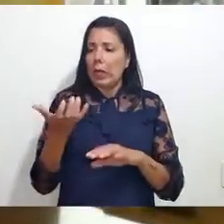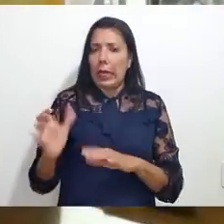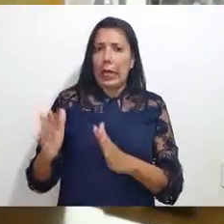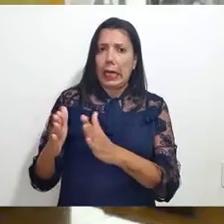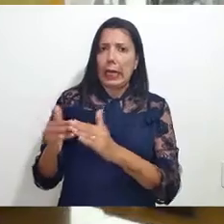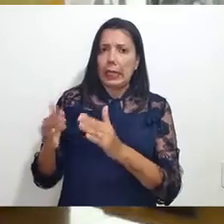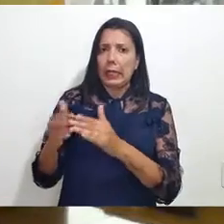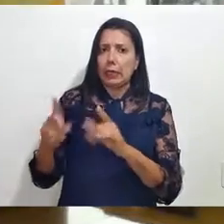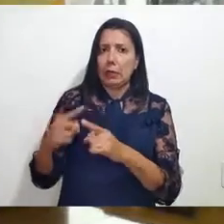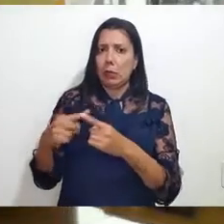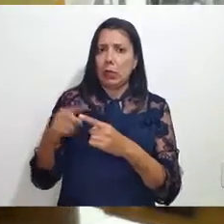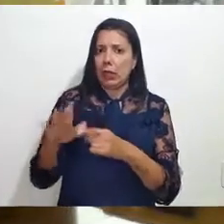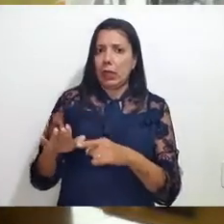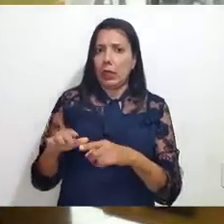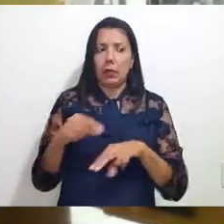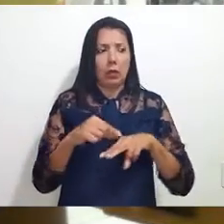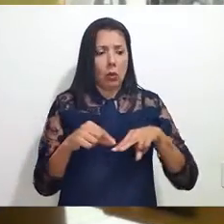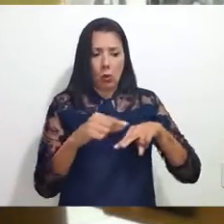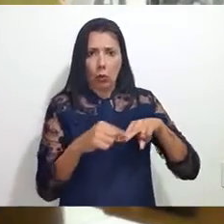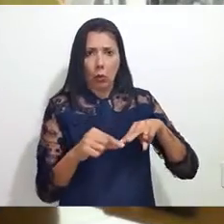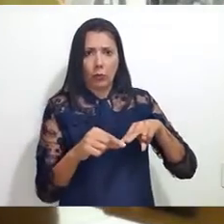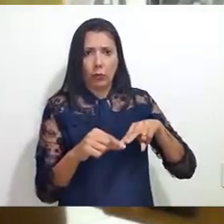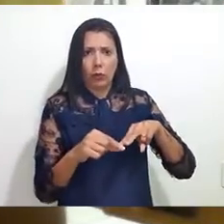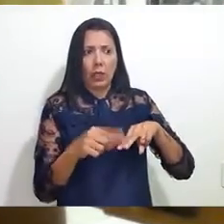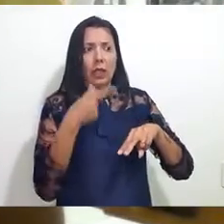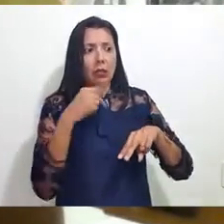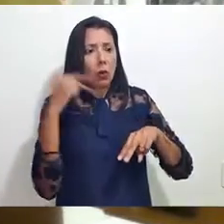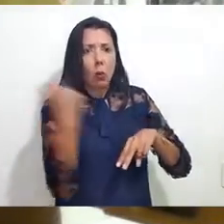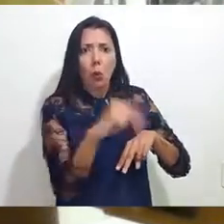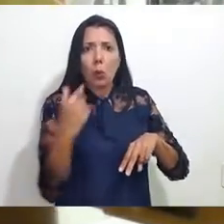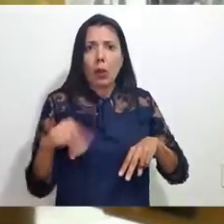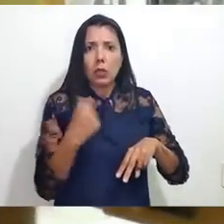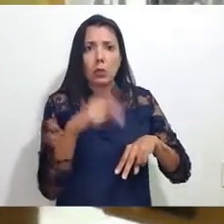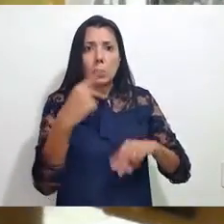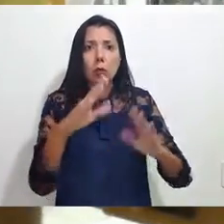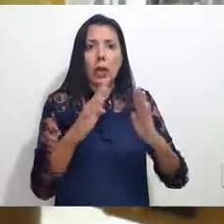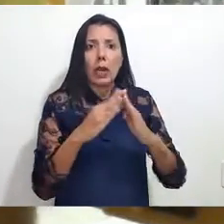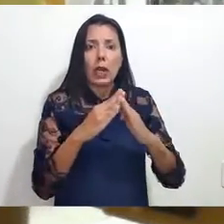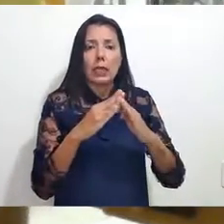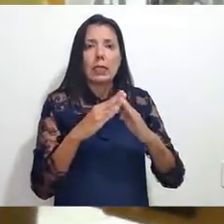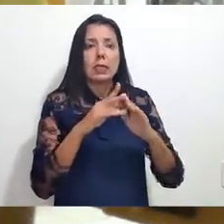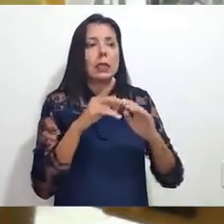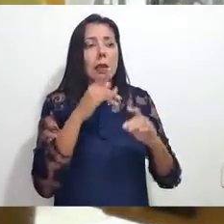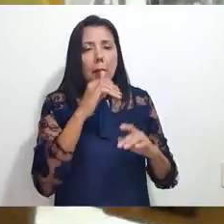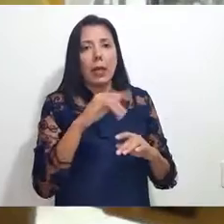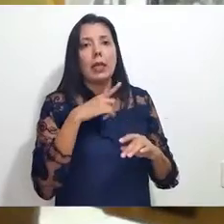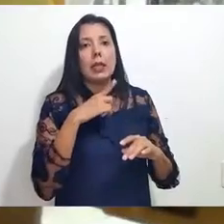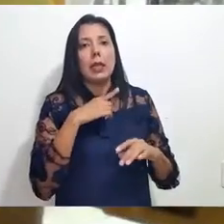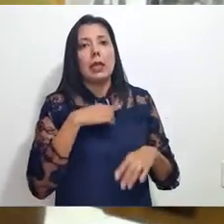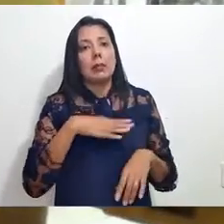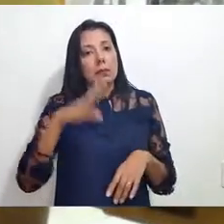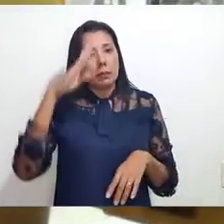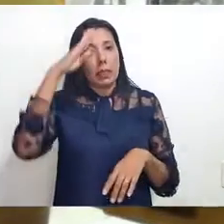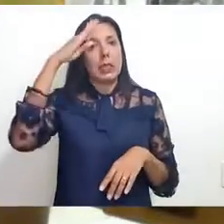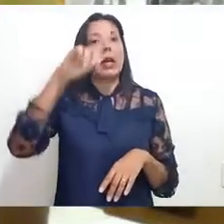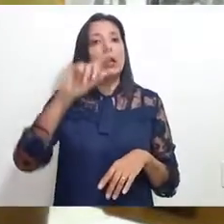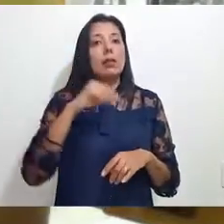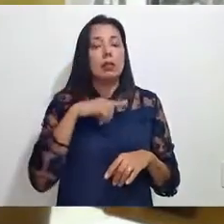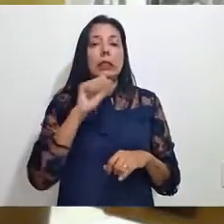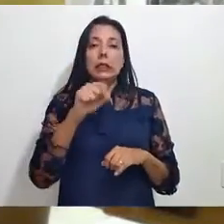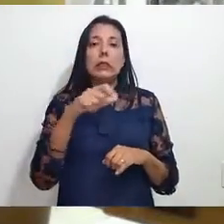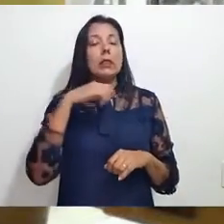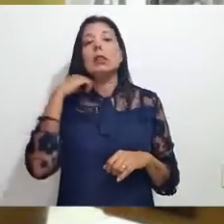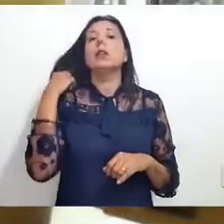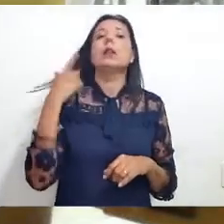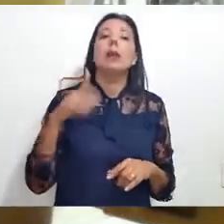de iniciar, vamos dizer assim, de preferência, vamos dizer, o meu conselho aí, o conselheiro Chaguinhas, Fabiana, Mendonça, o Alisson, meus